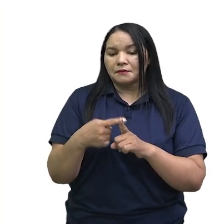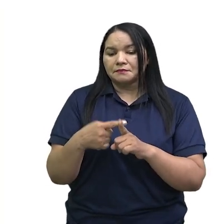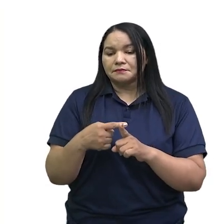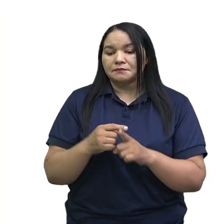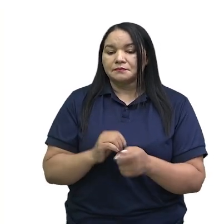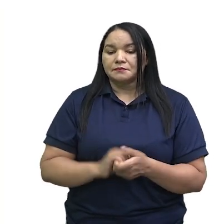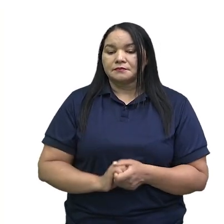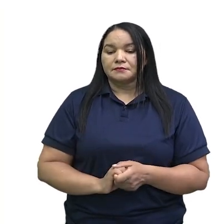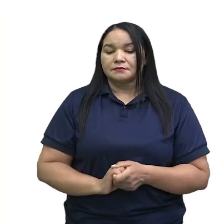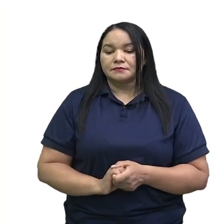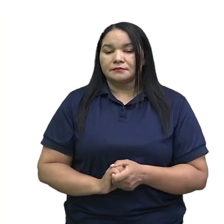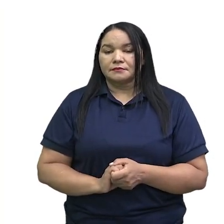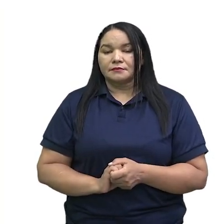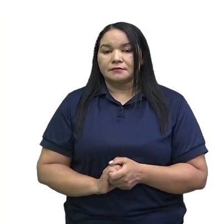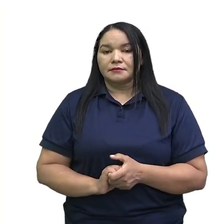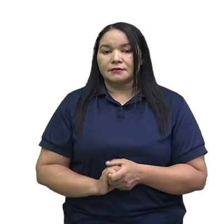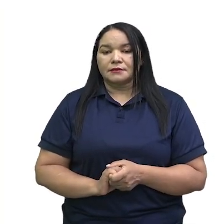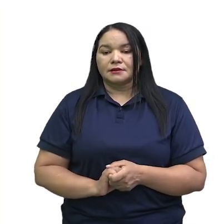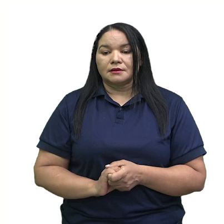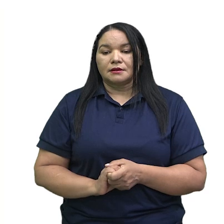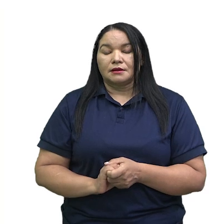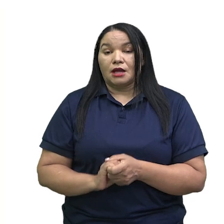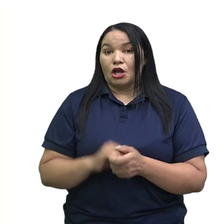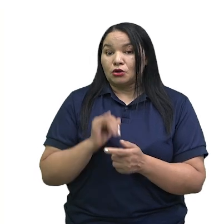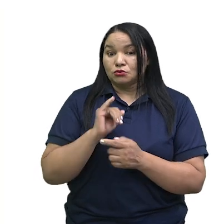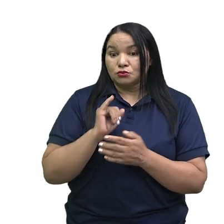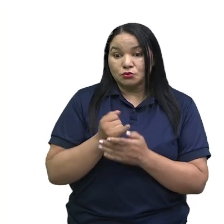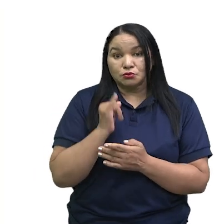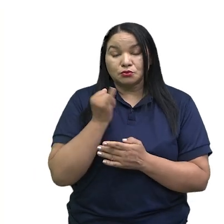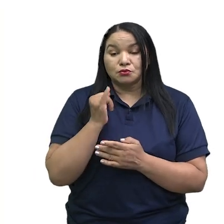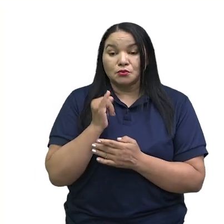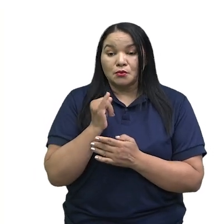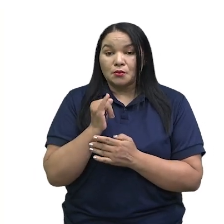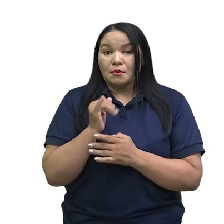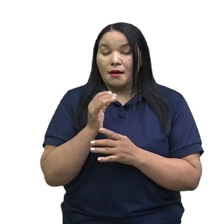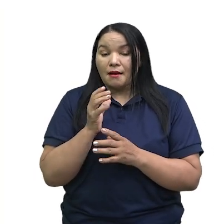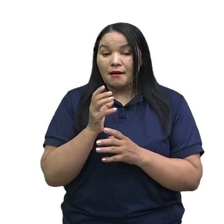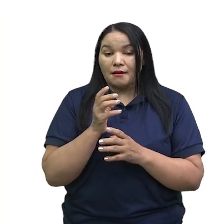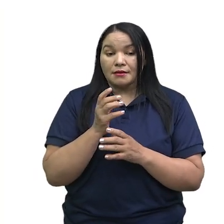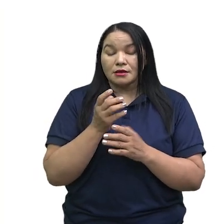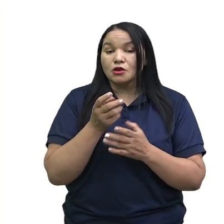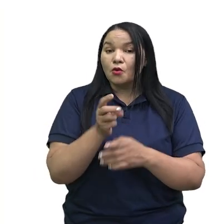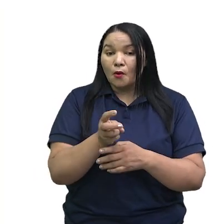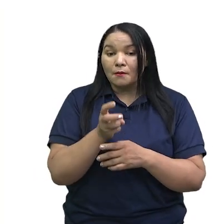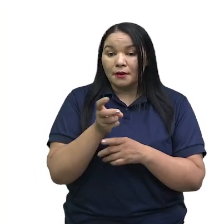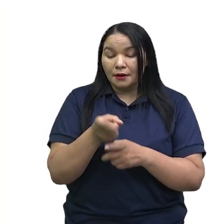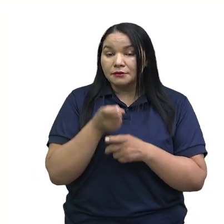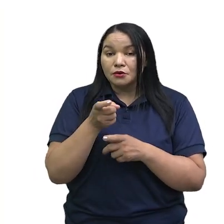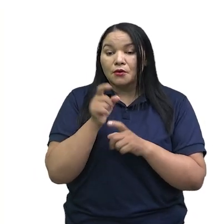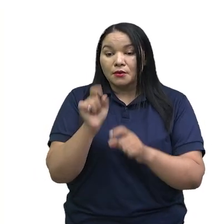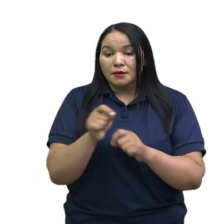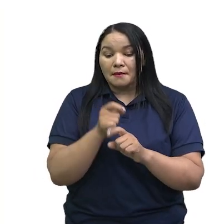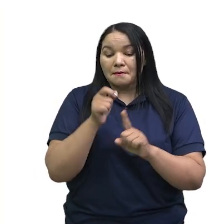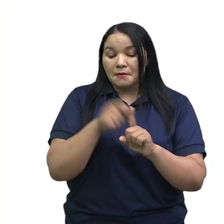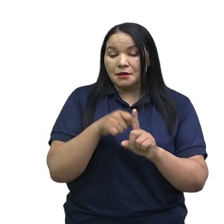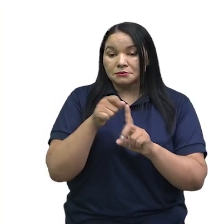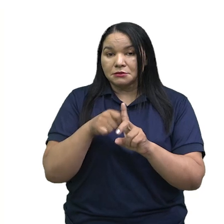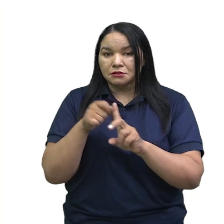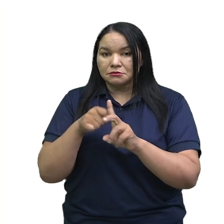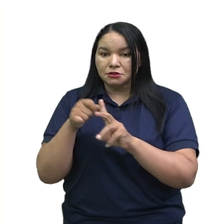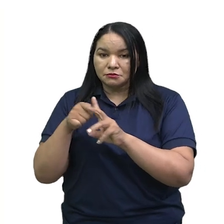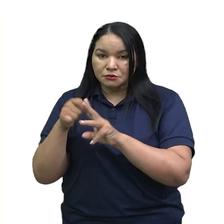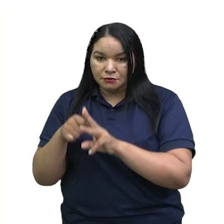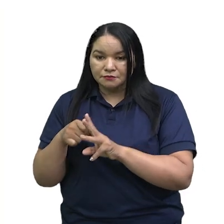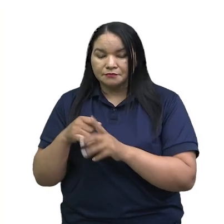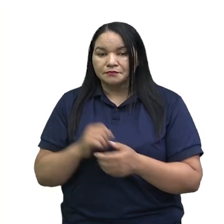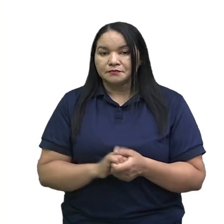quê? Porque os juros compostos, os juros são cobrados mês a mês e não em relação